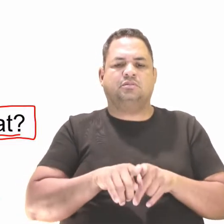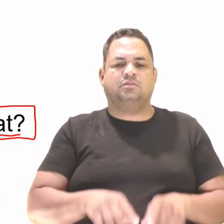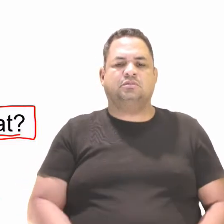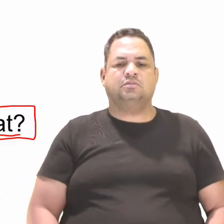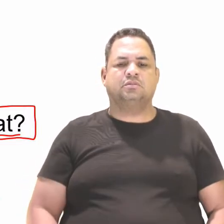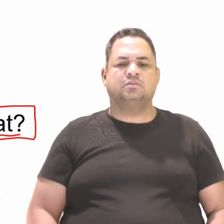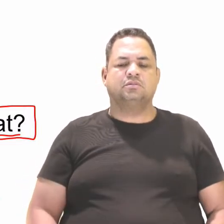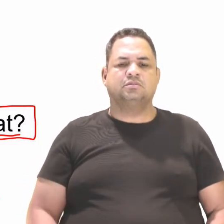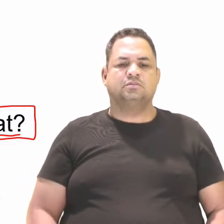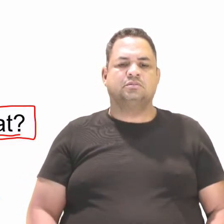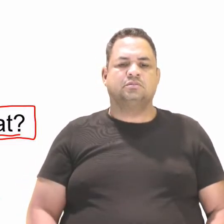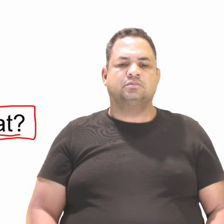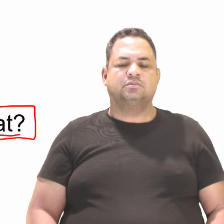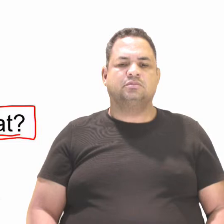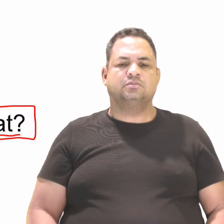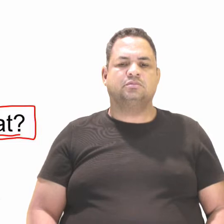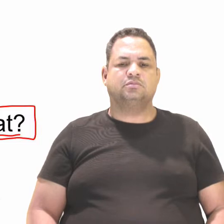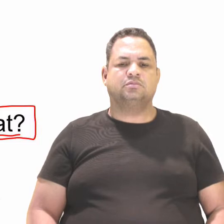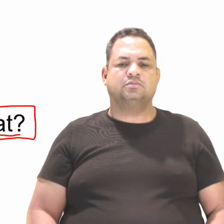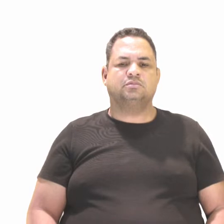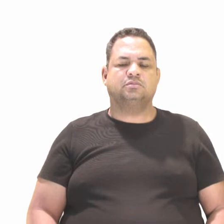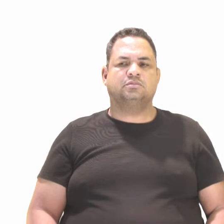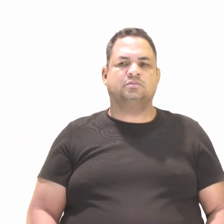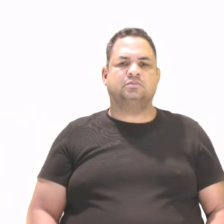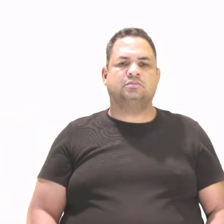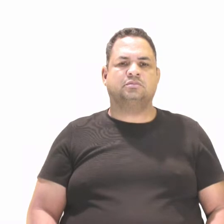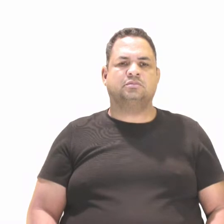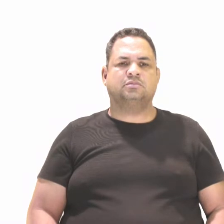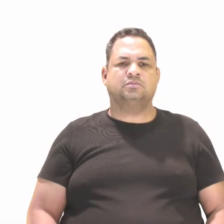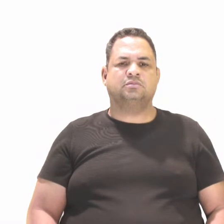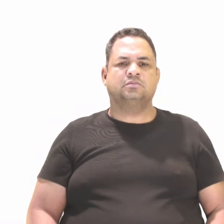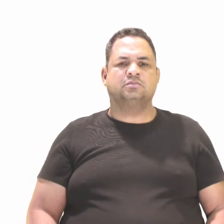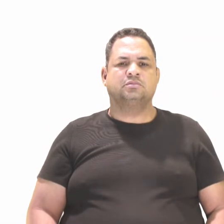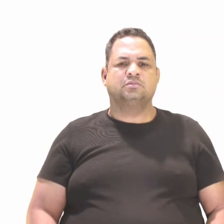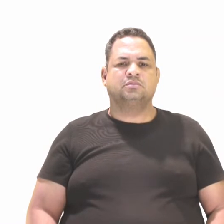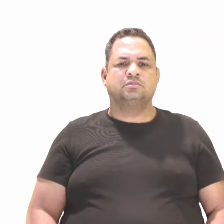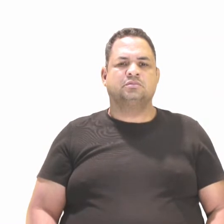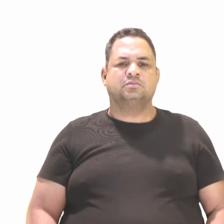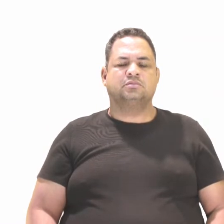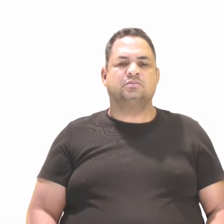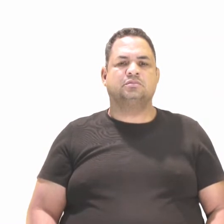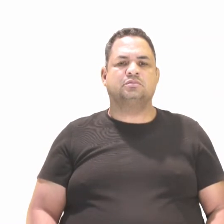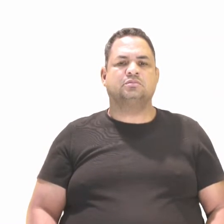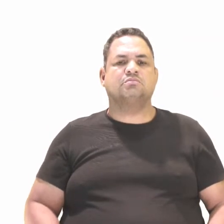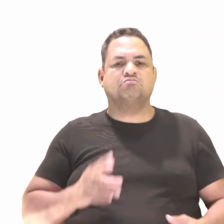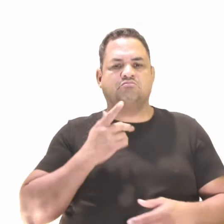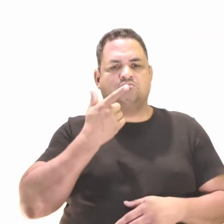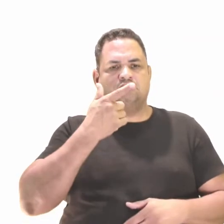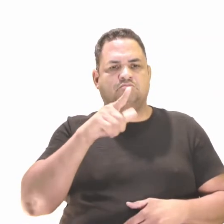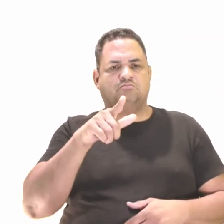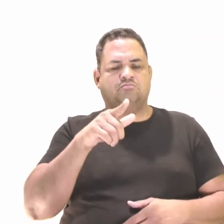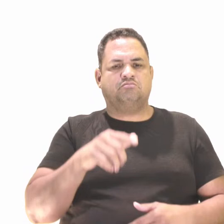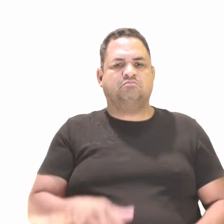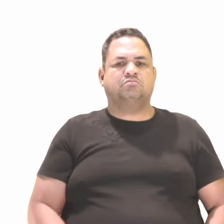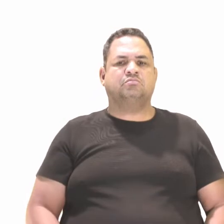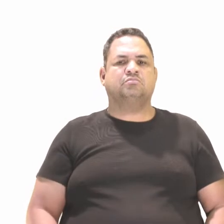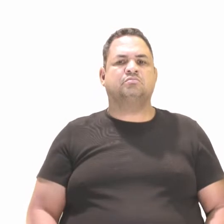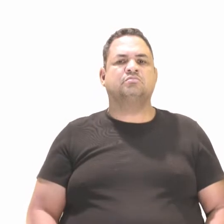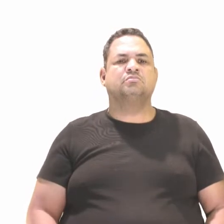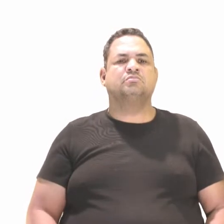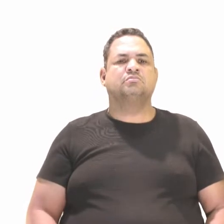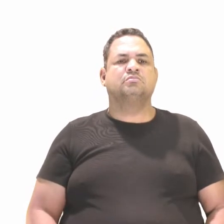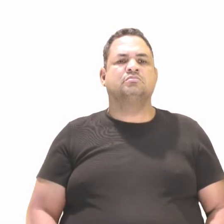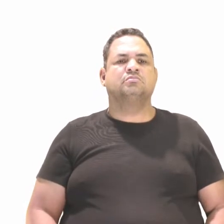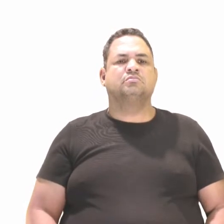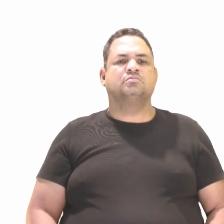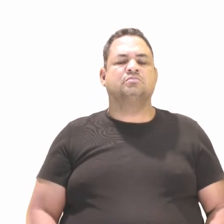L, isso é um S. Vamos lá agora para a próxima situação, de novo usando a situação de how about.